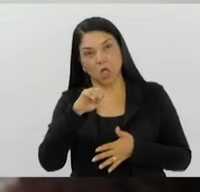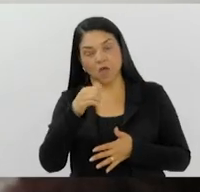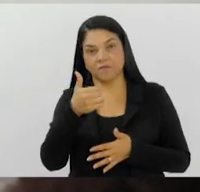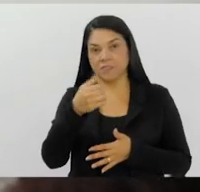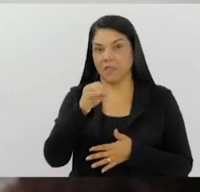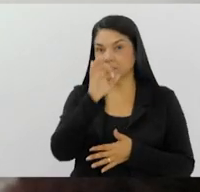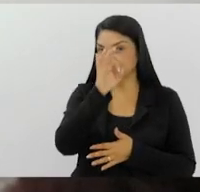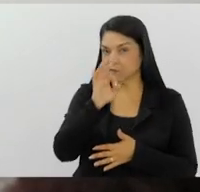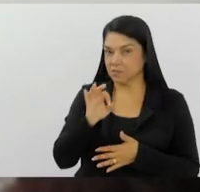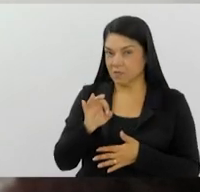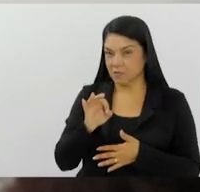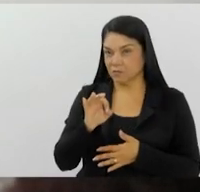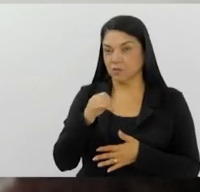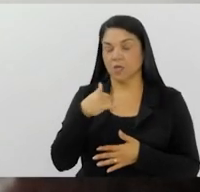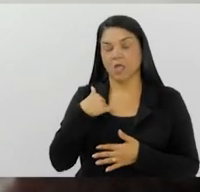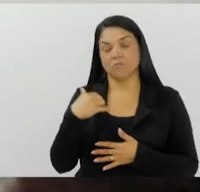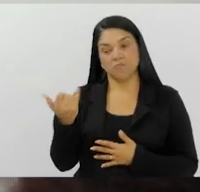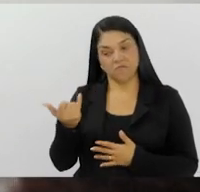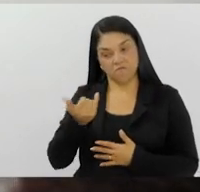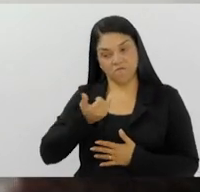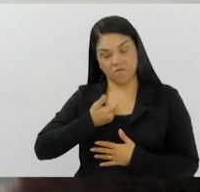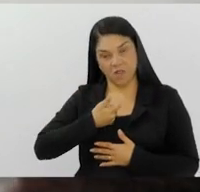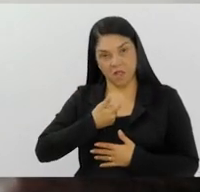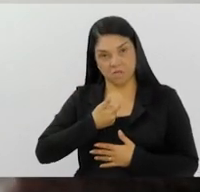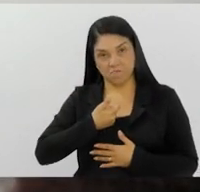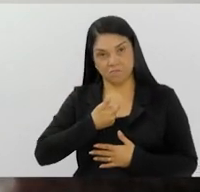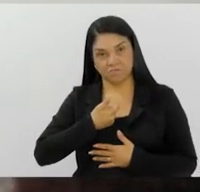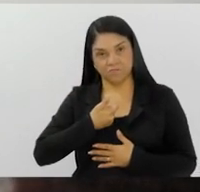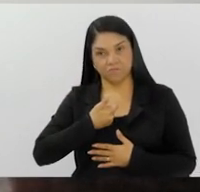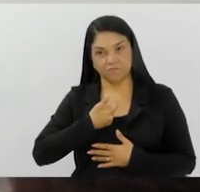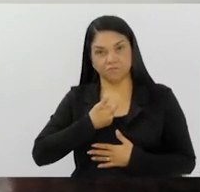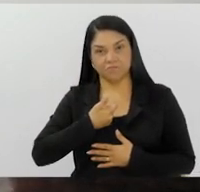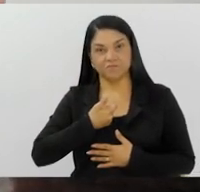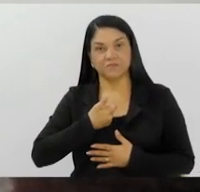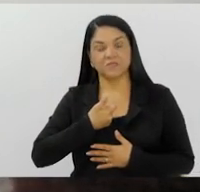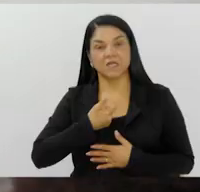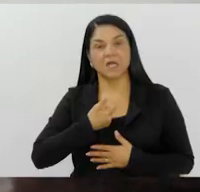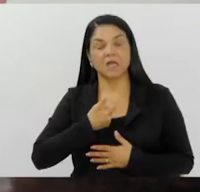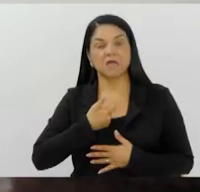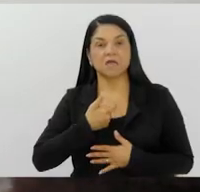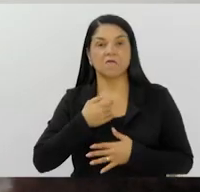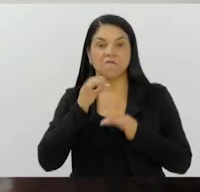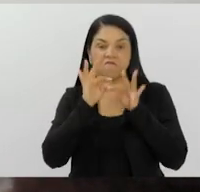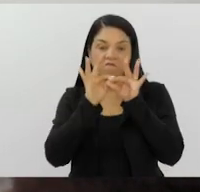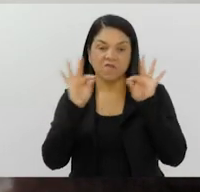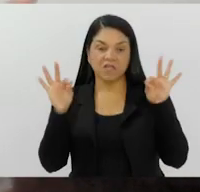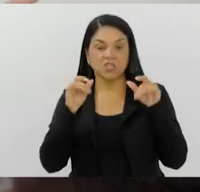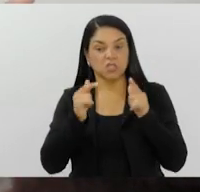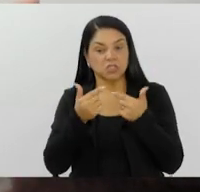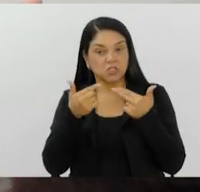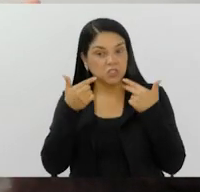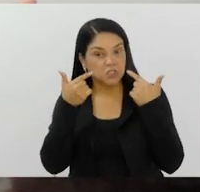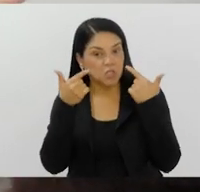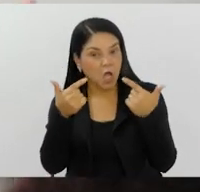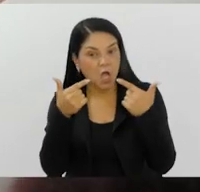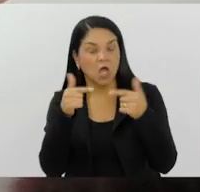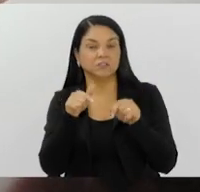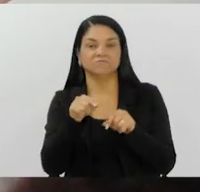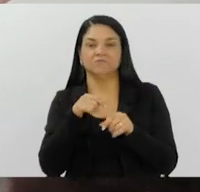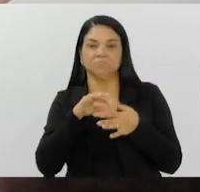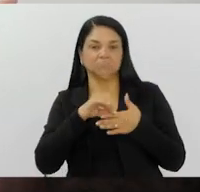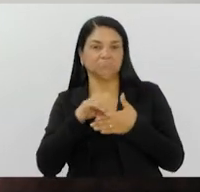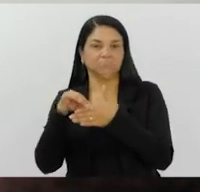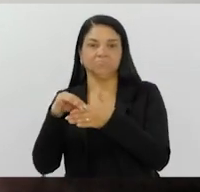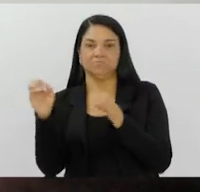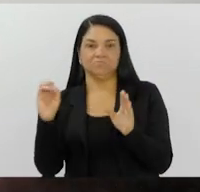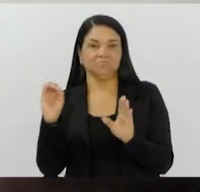chegaram ao meu conhecimento é que a fala é ai que sorte que você não foi levada porque a maioria tá sendo levada pra